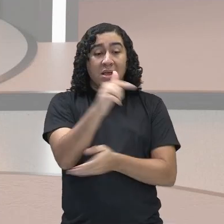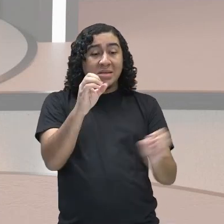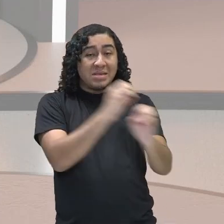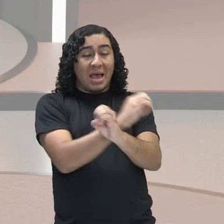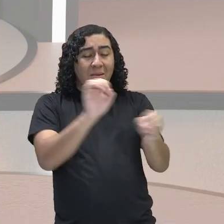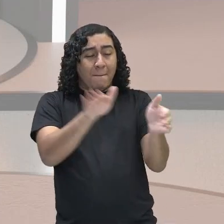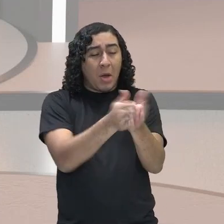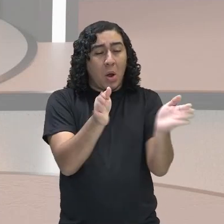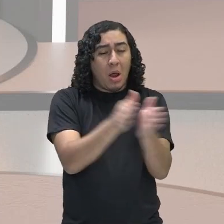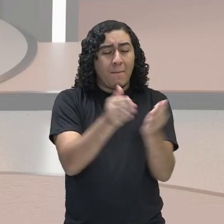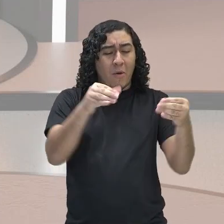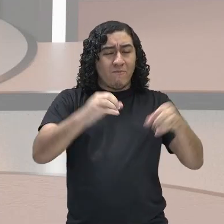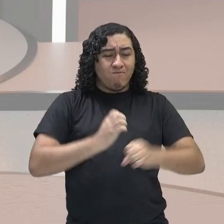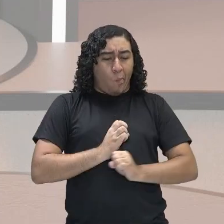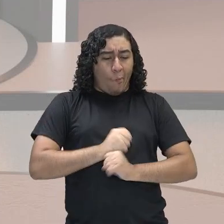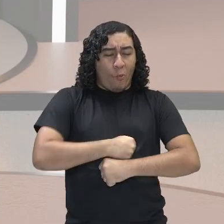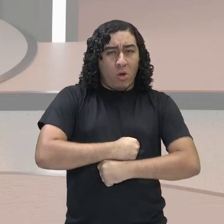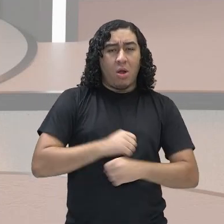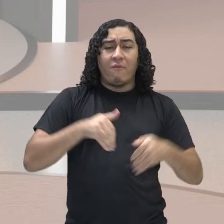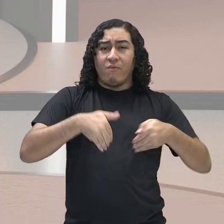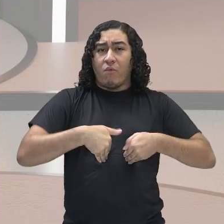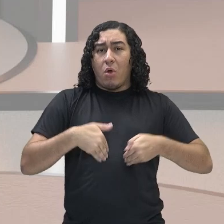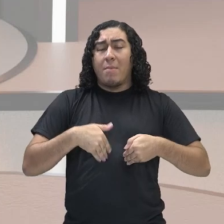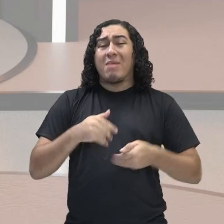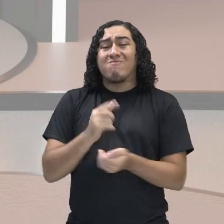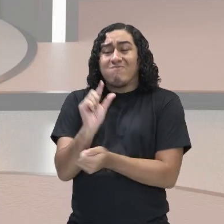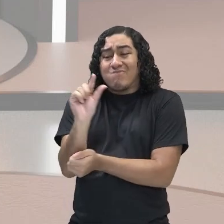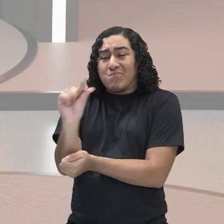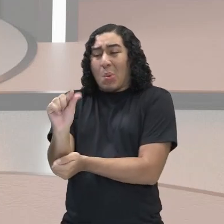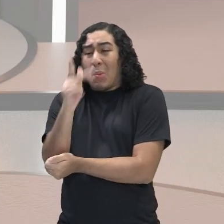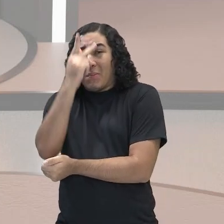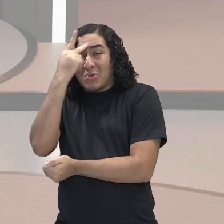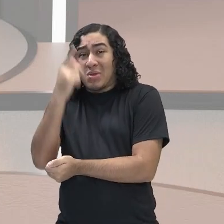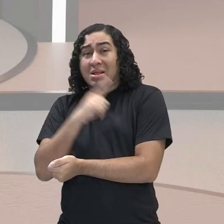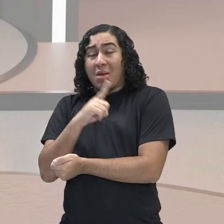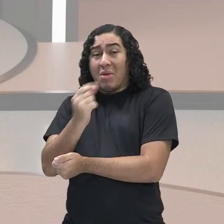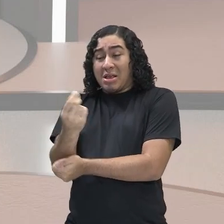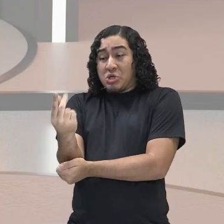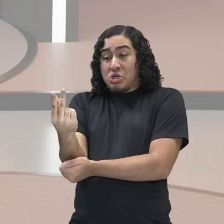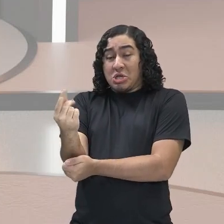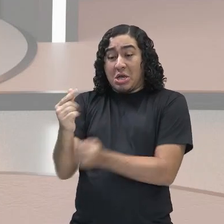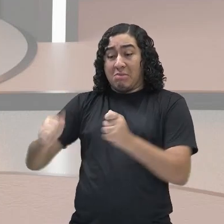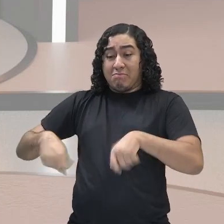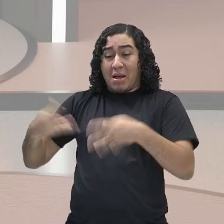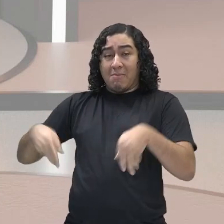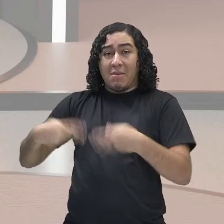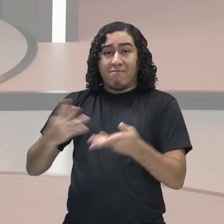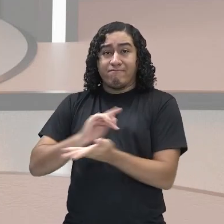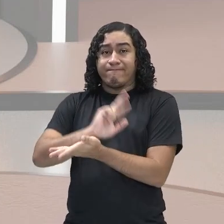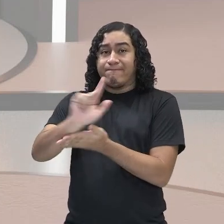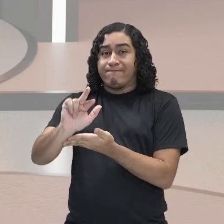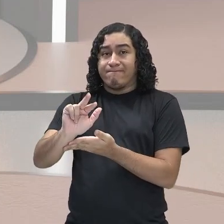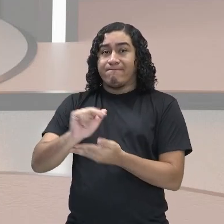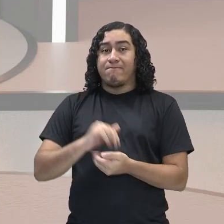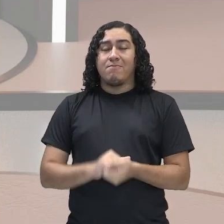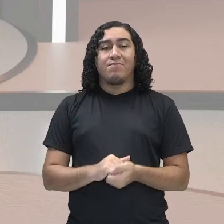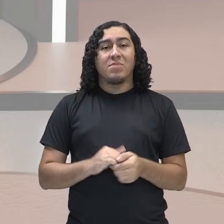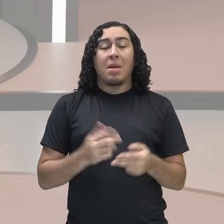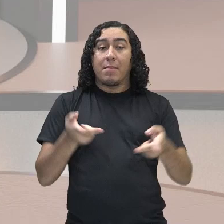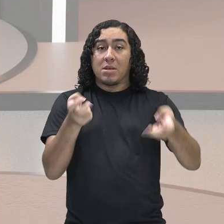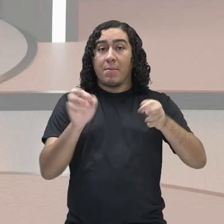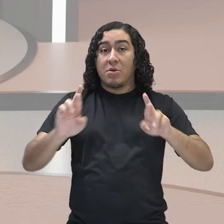muito pouco e pouquíssimos têm muito ou quase tudo. Vejam aí essa diferença,